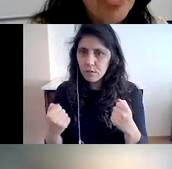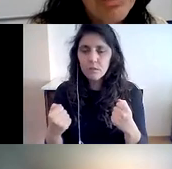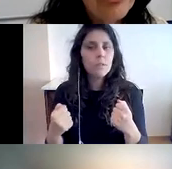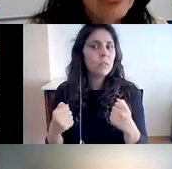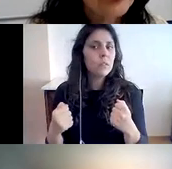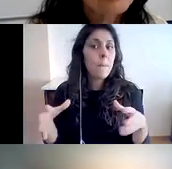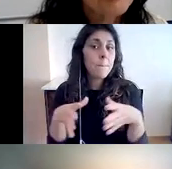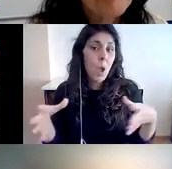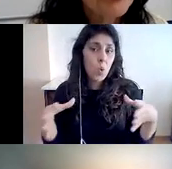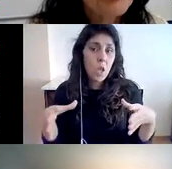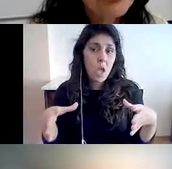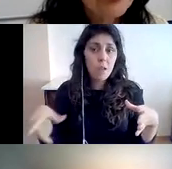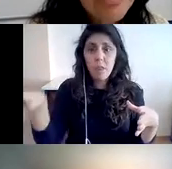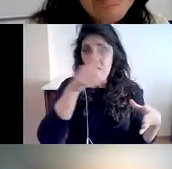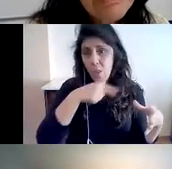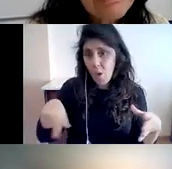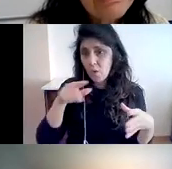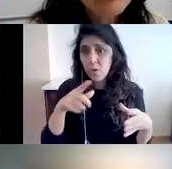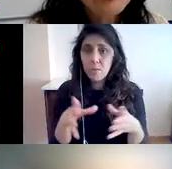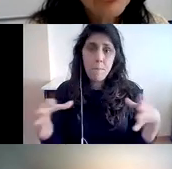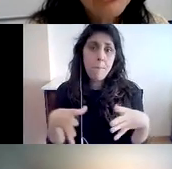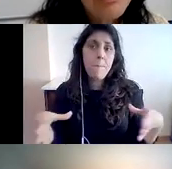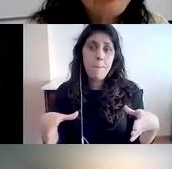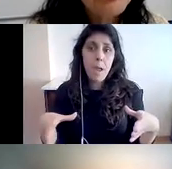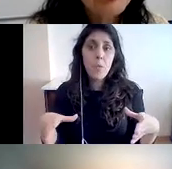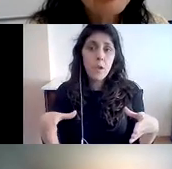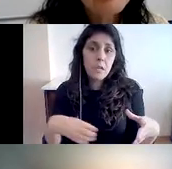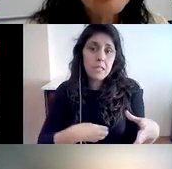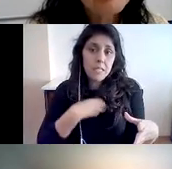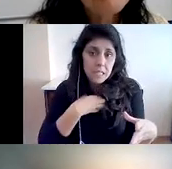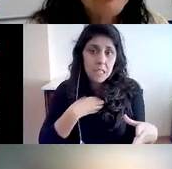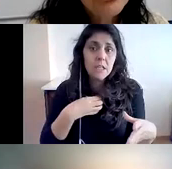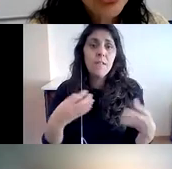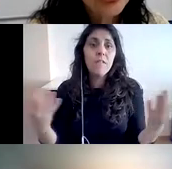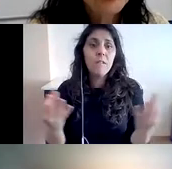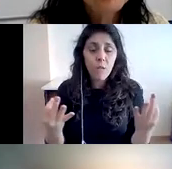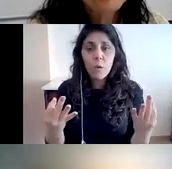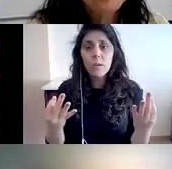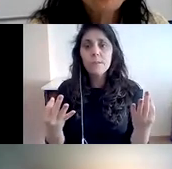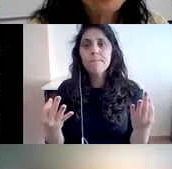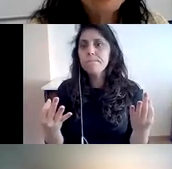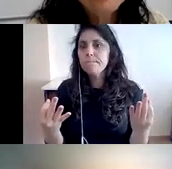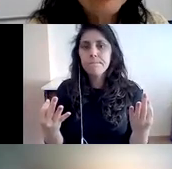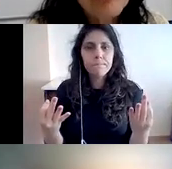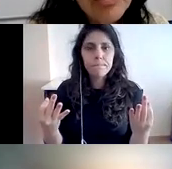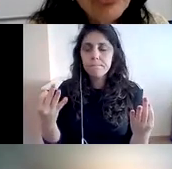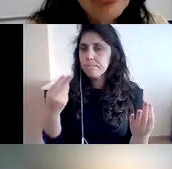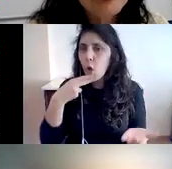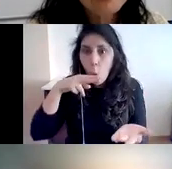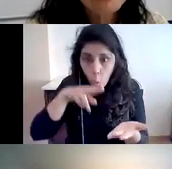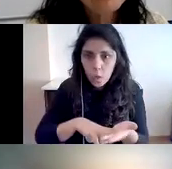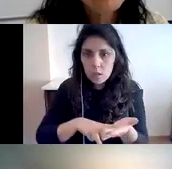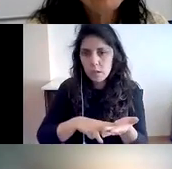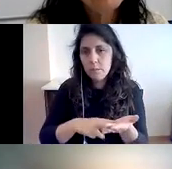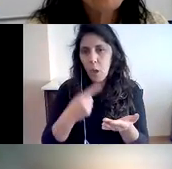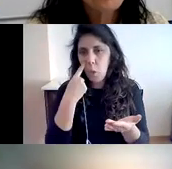a maior parte de nós provavelmente partilhou, que foi esta de um profundo reconhecimento